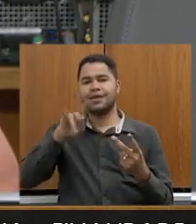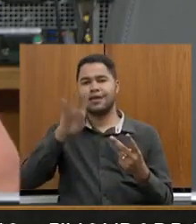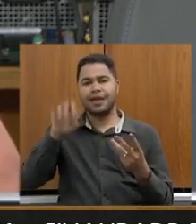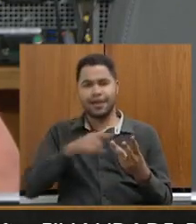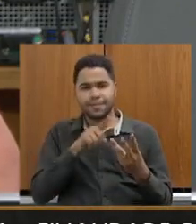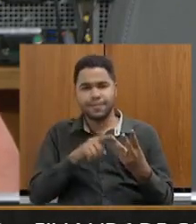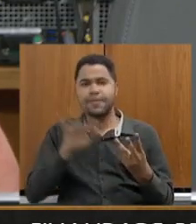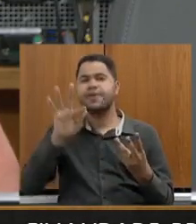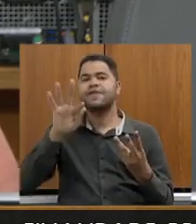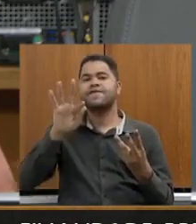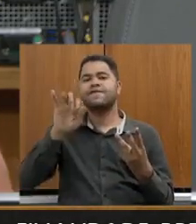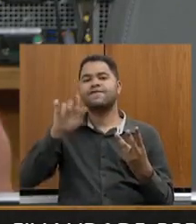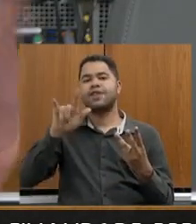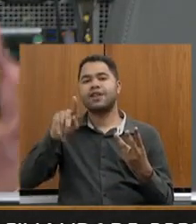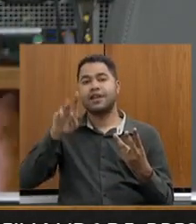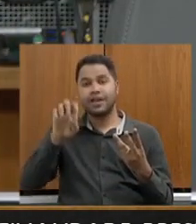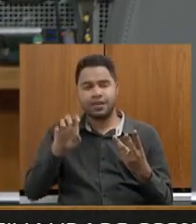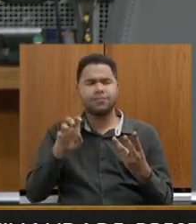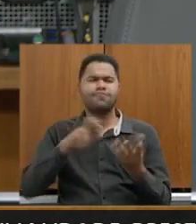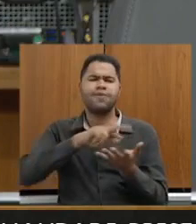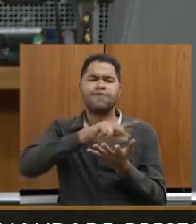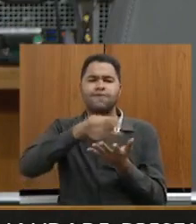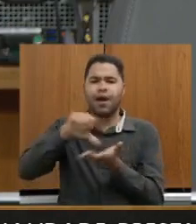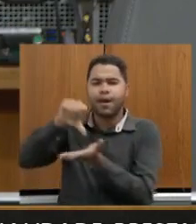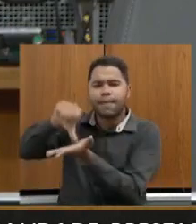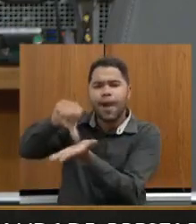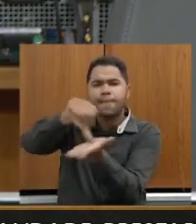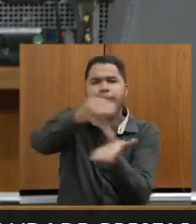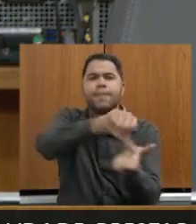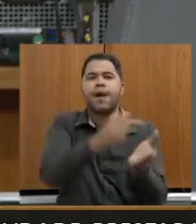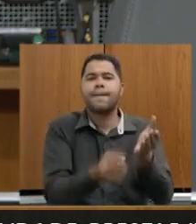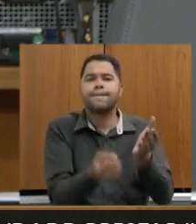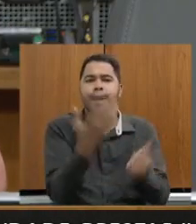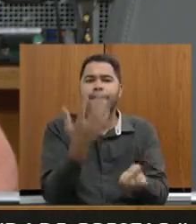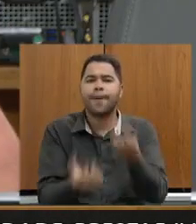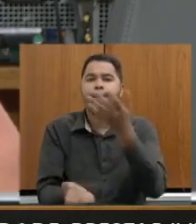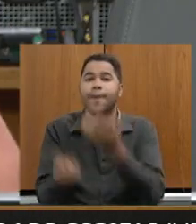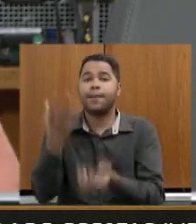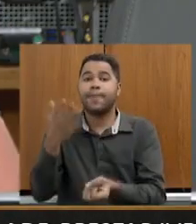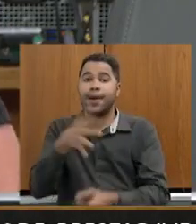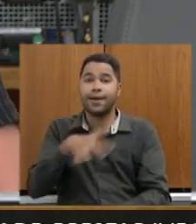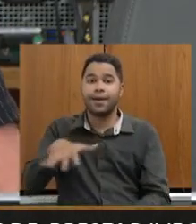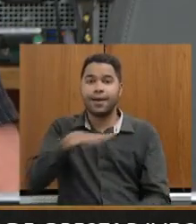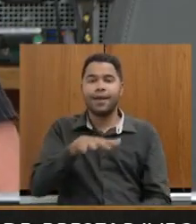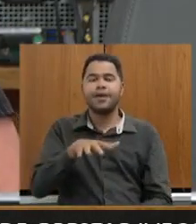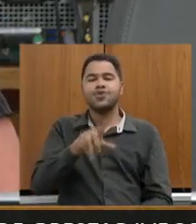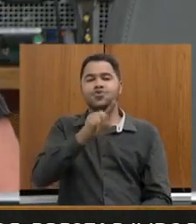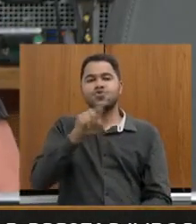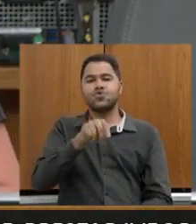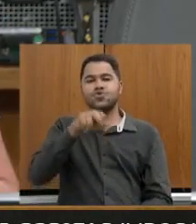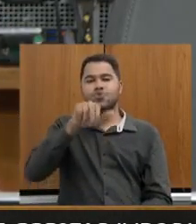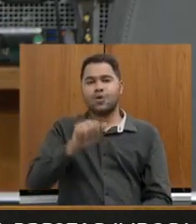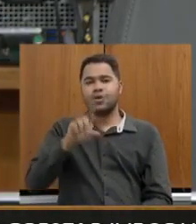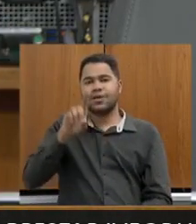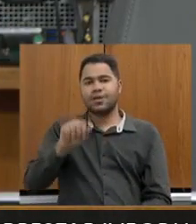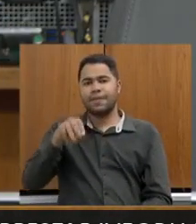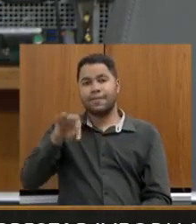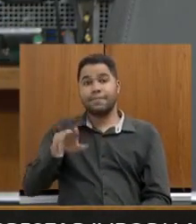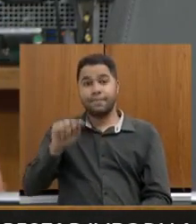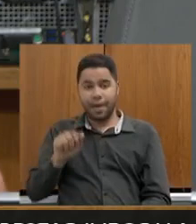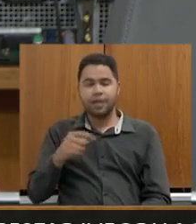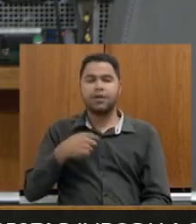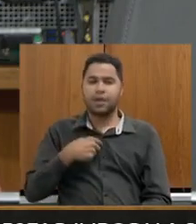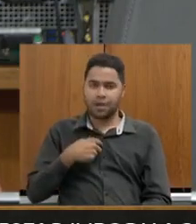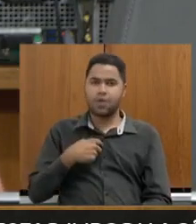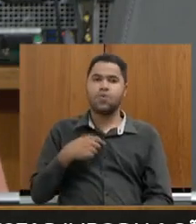Dr Felipe já várias unidades foram criadas lá na zona da região da Zona da Mata é eu e o Charles